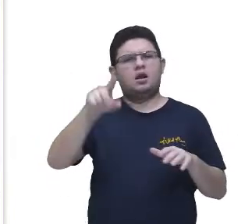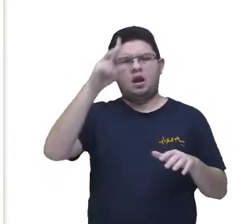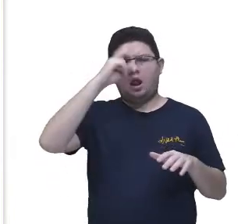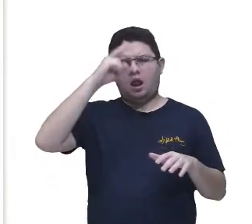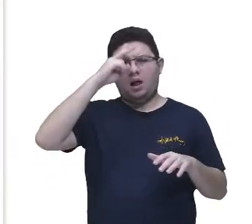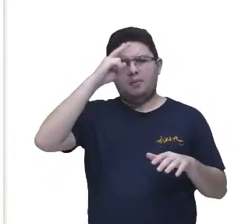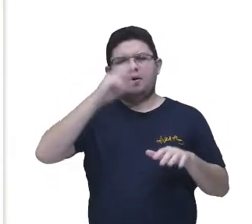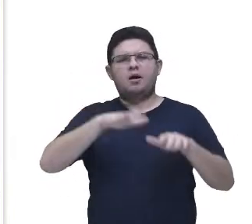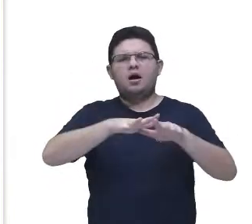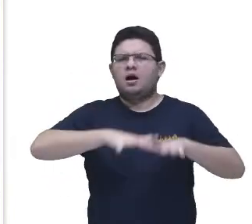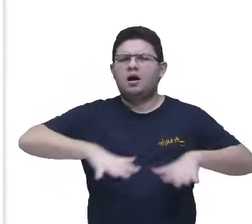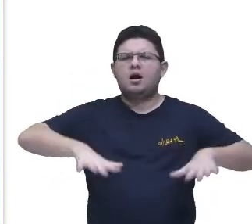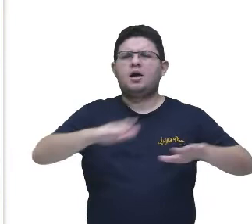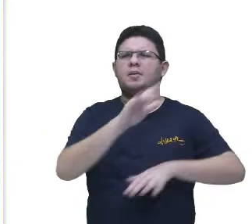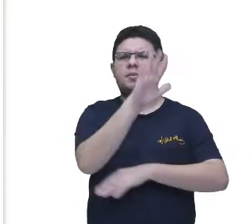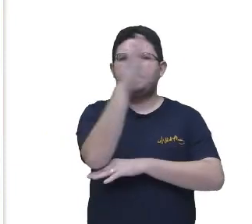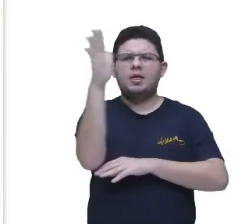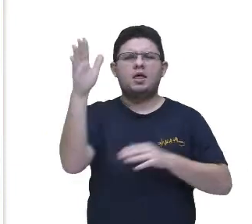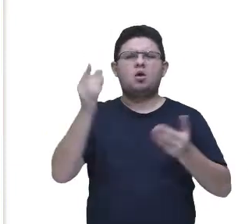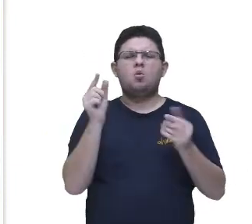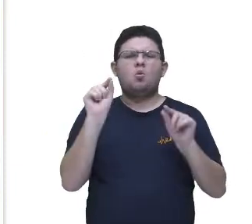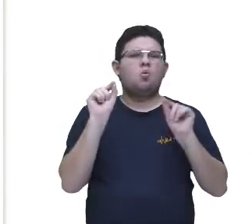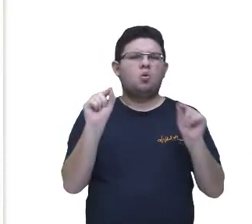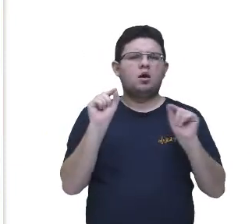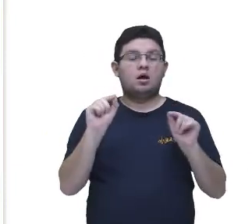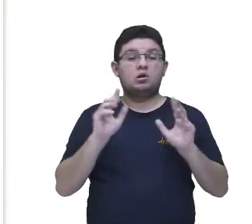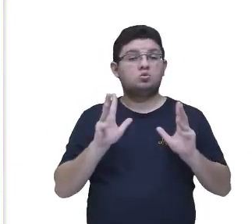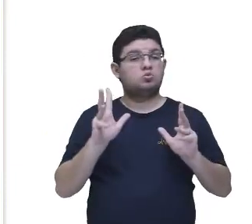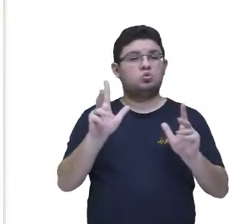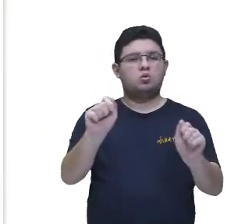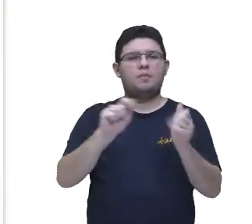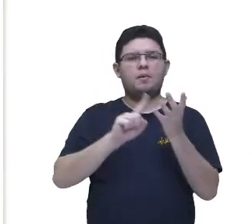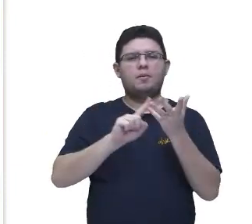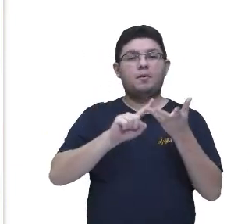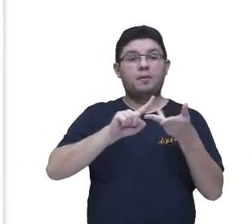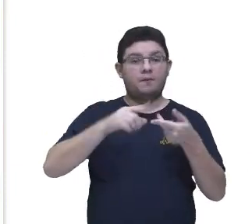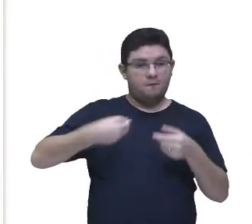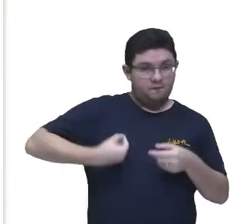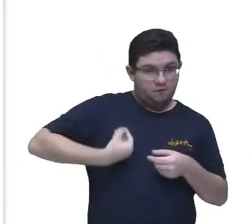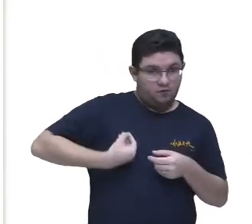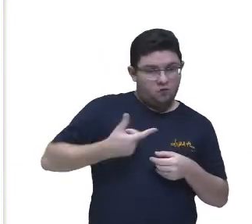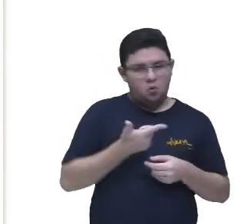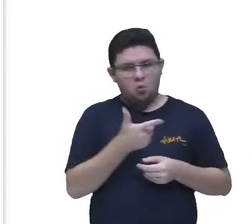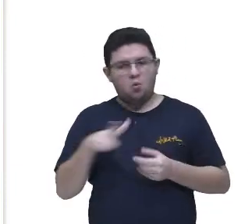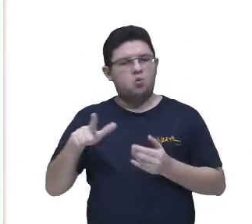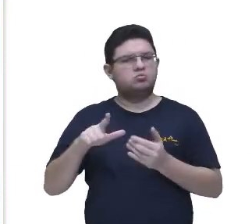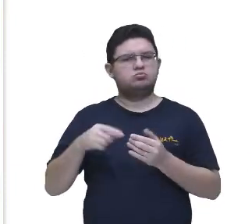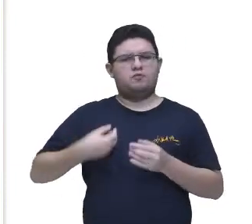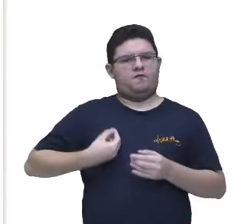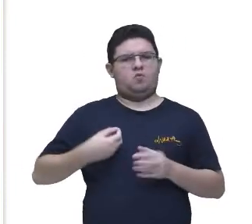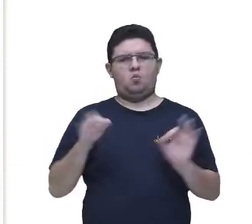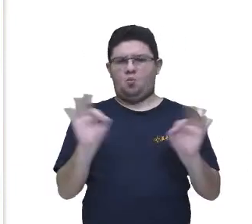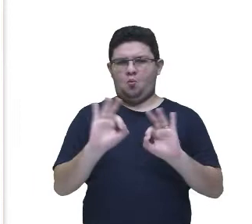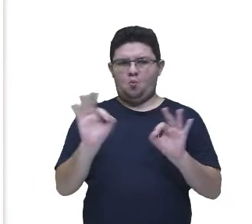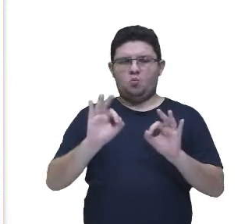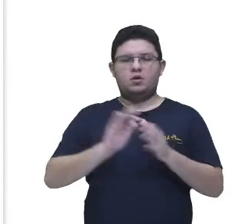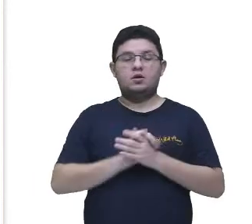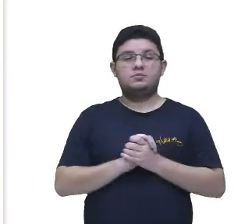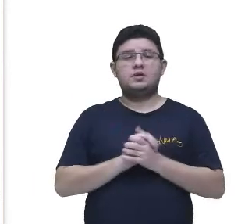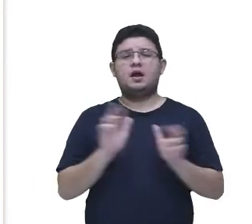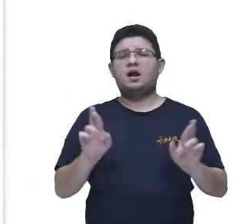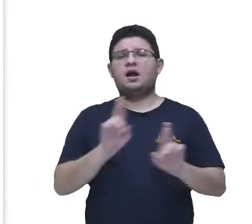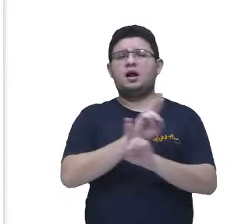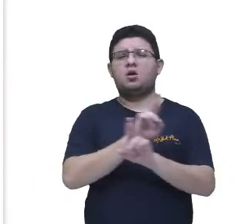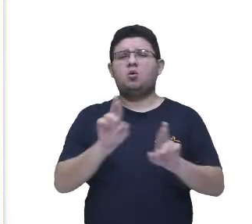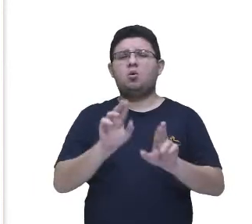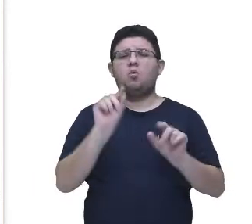ele vai englobar todos os elementos vivos e os não vivos. Então, os seres vivos e os seres não vivos. E que estão